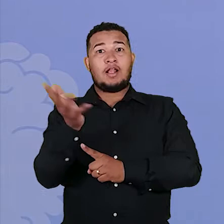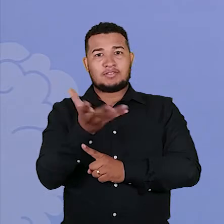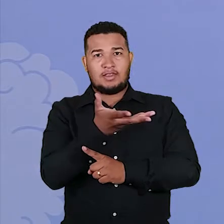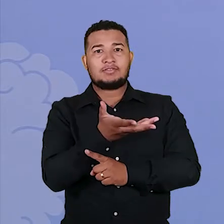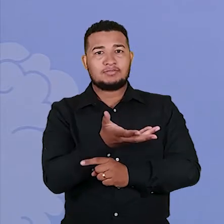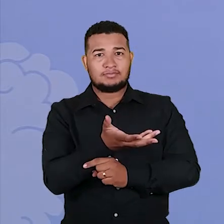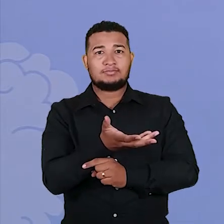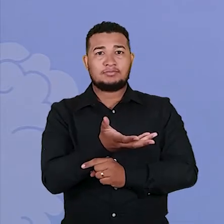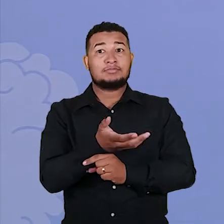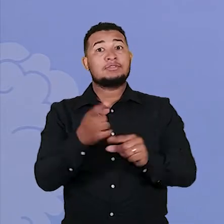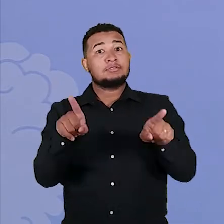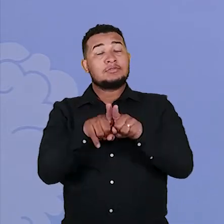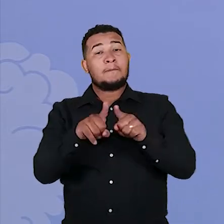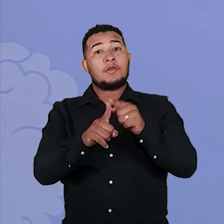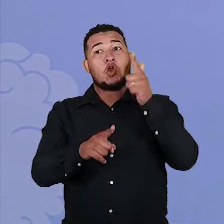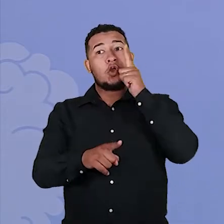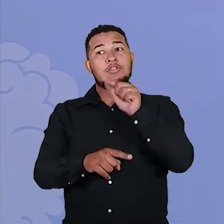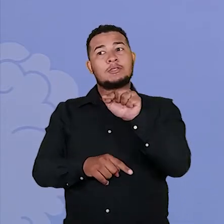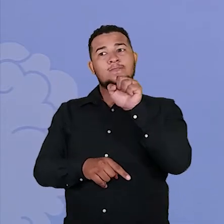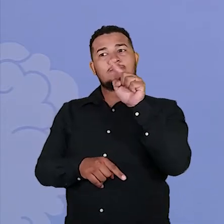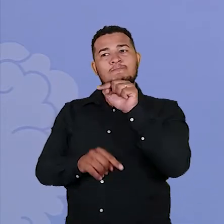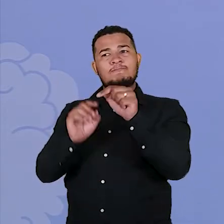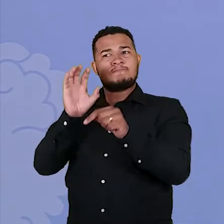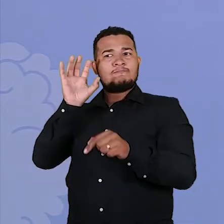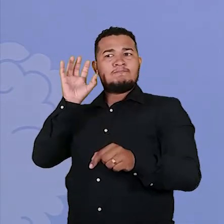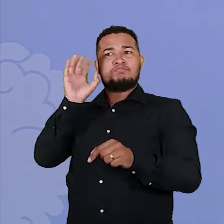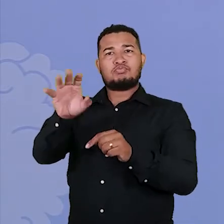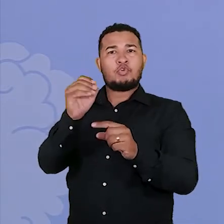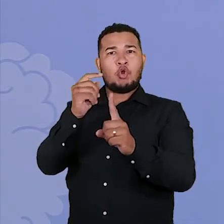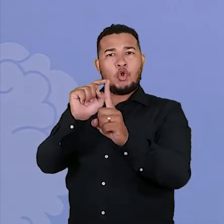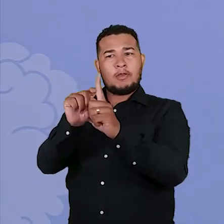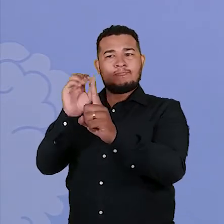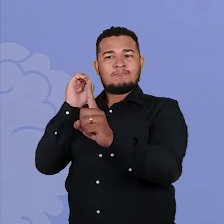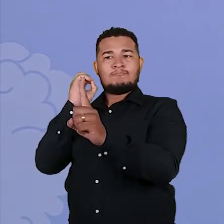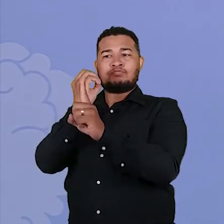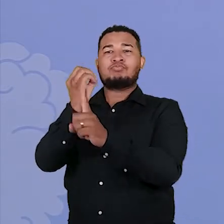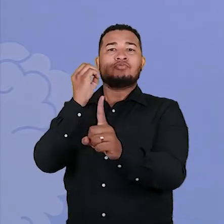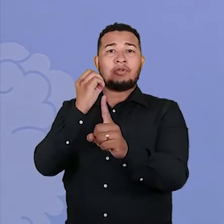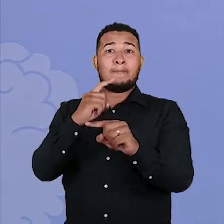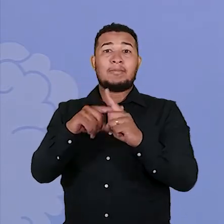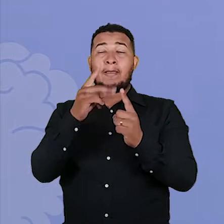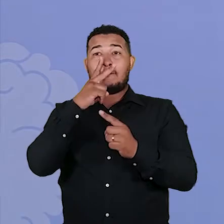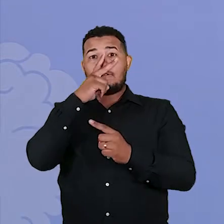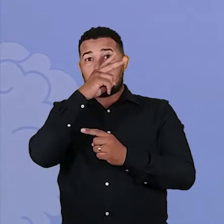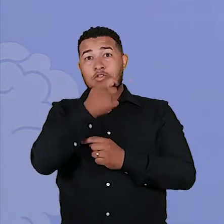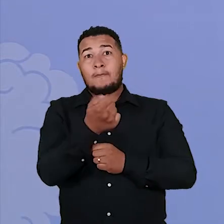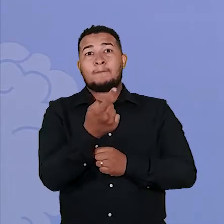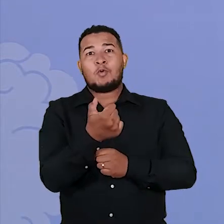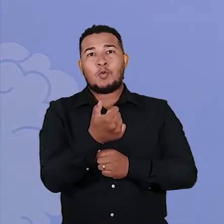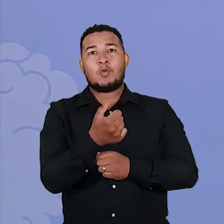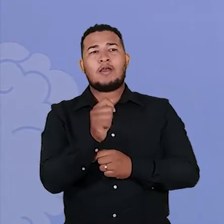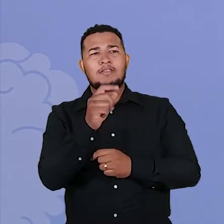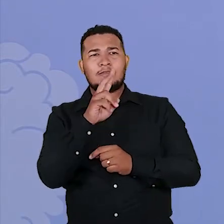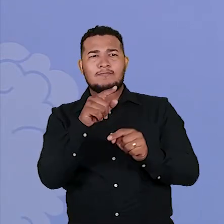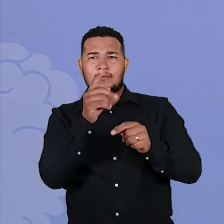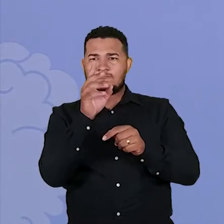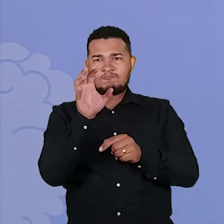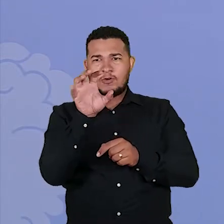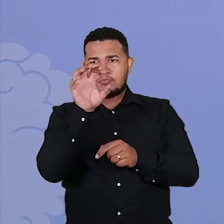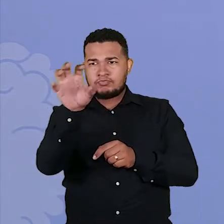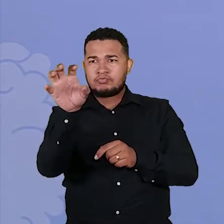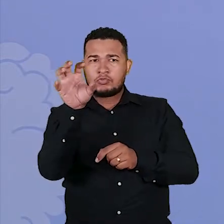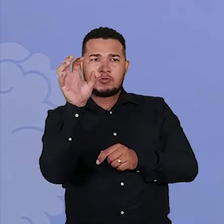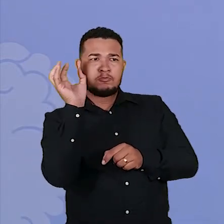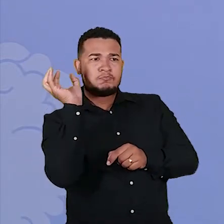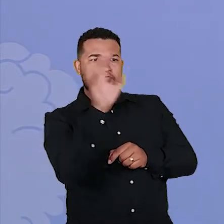aceleração e conseguir acertar o seu coleguinha. Então, a bola mais leve, você vai exercer uma força menor e você vai dar o direcionamento,